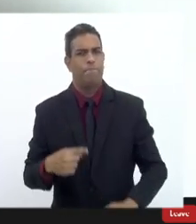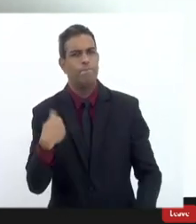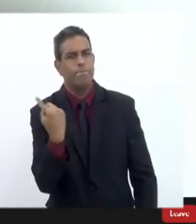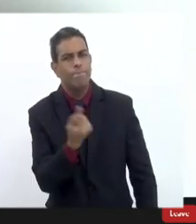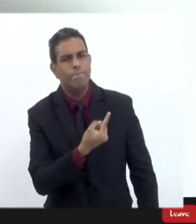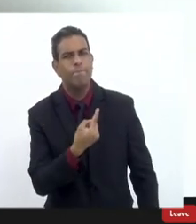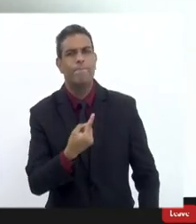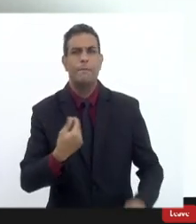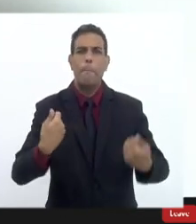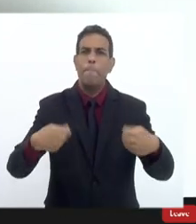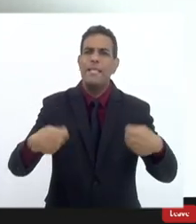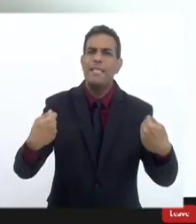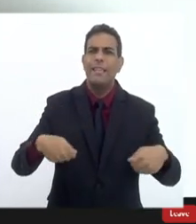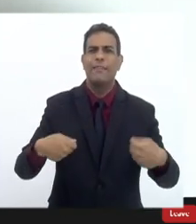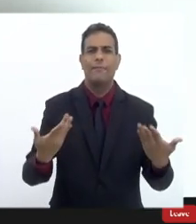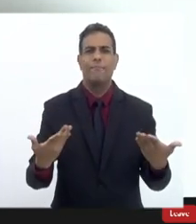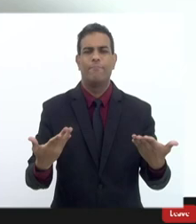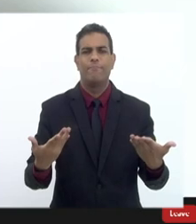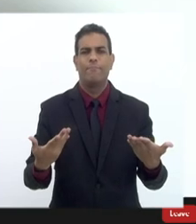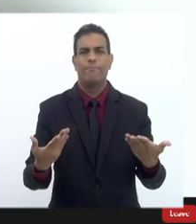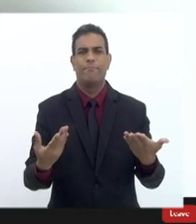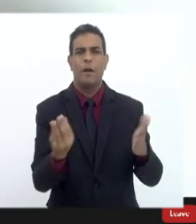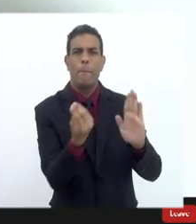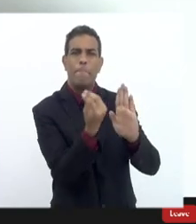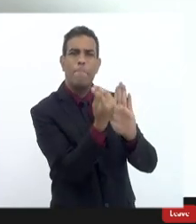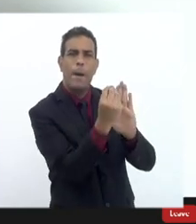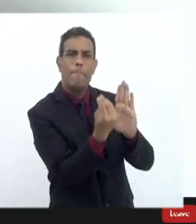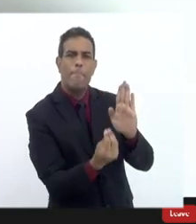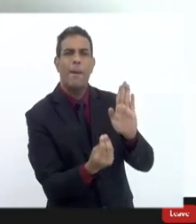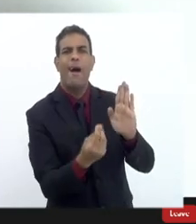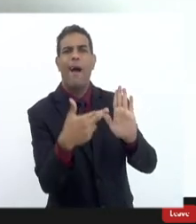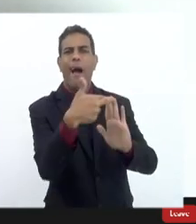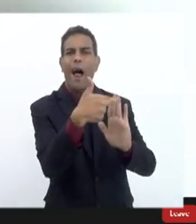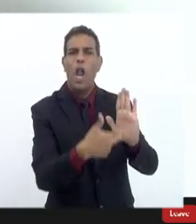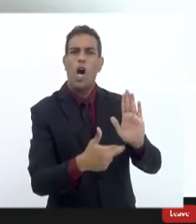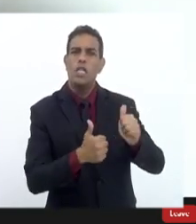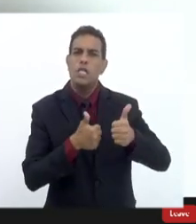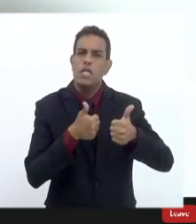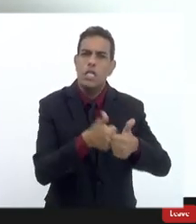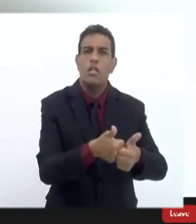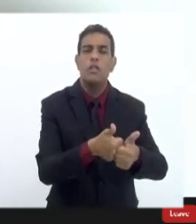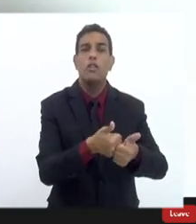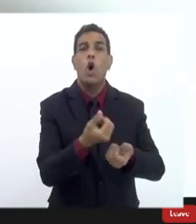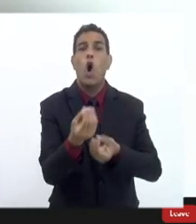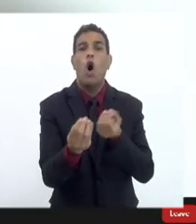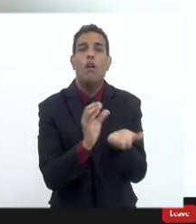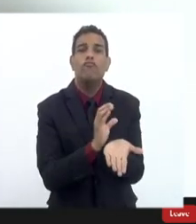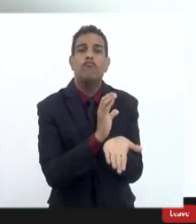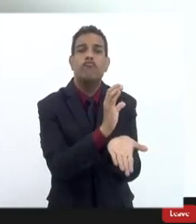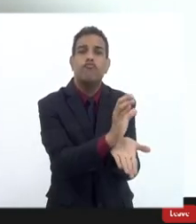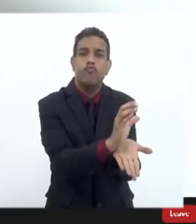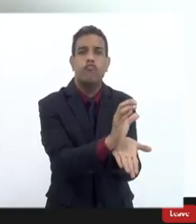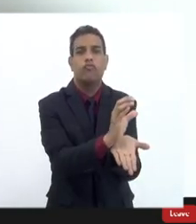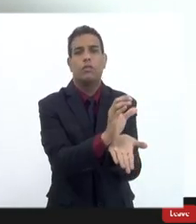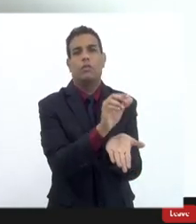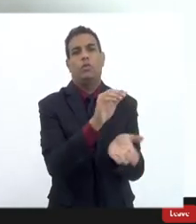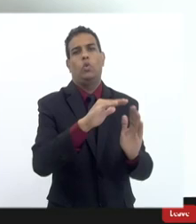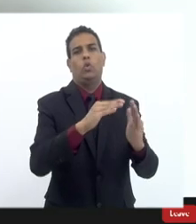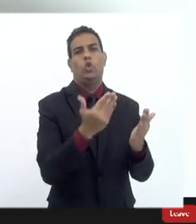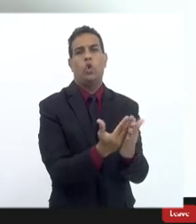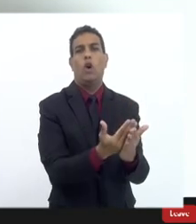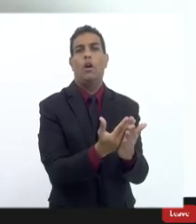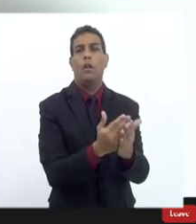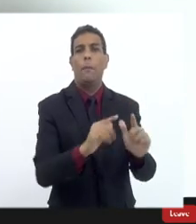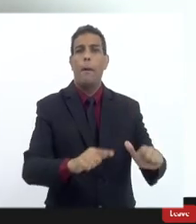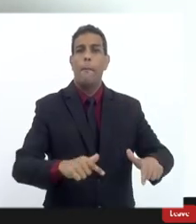SEDUC precisa inserir ali no escopo do financiamento as